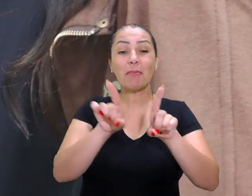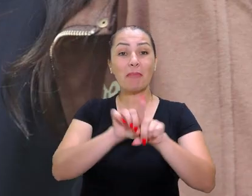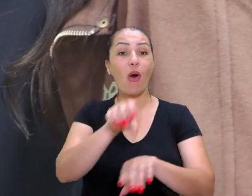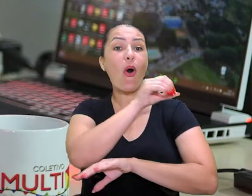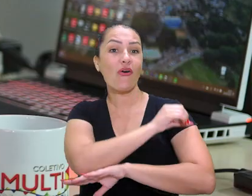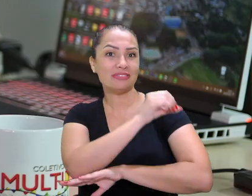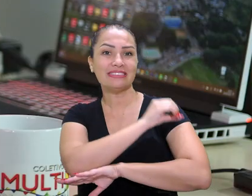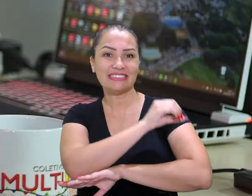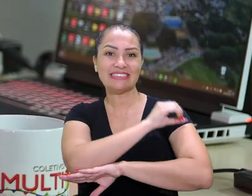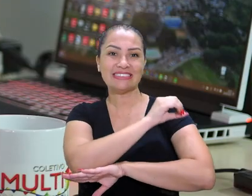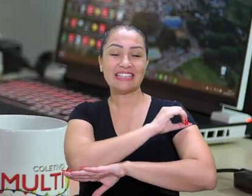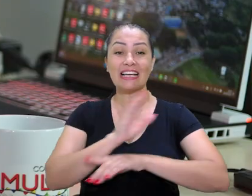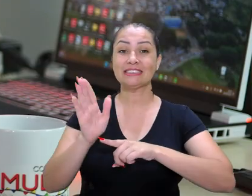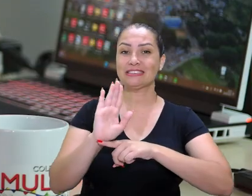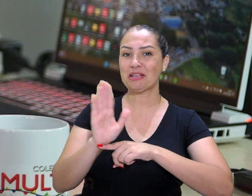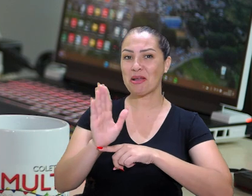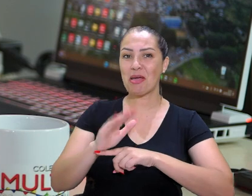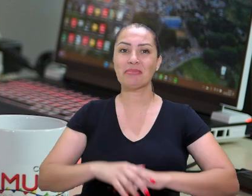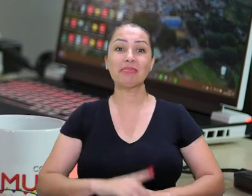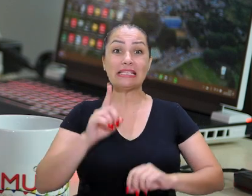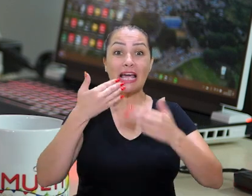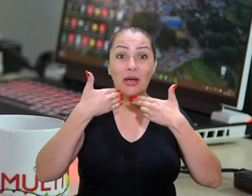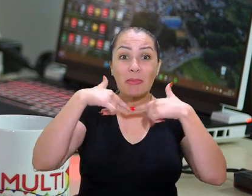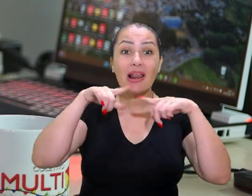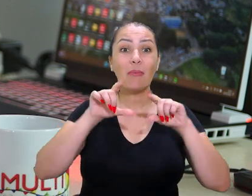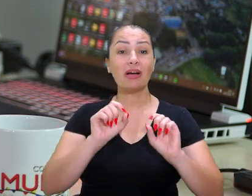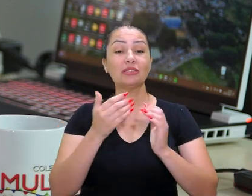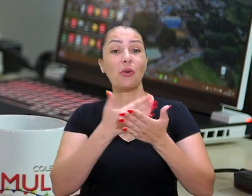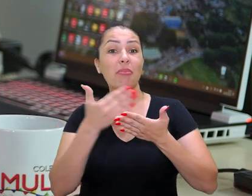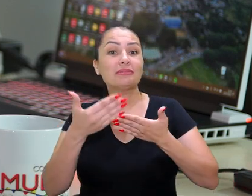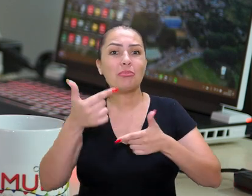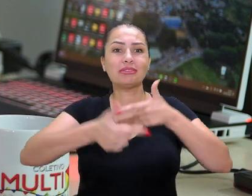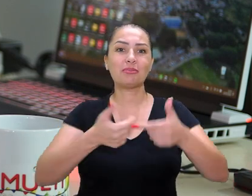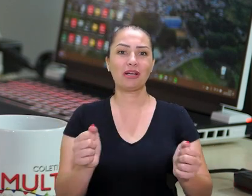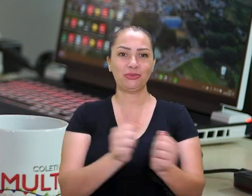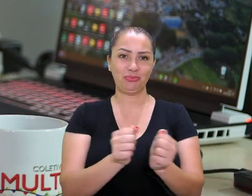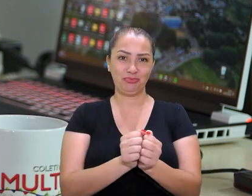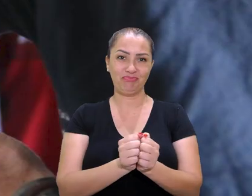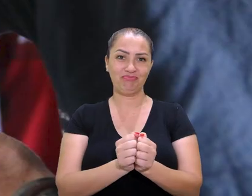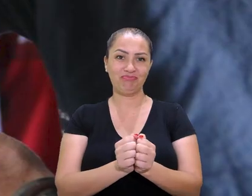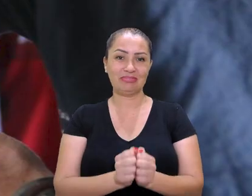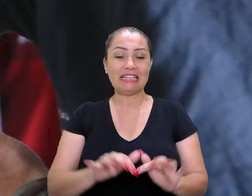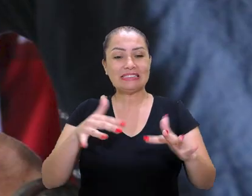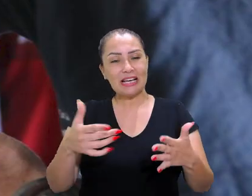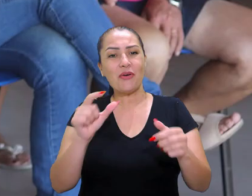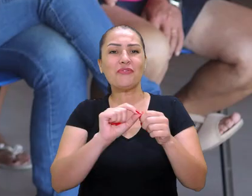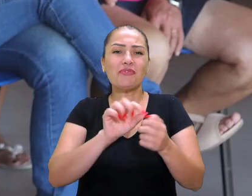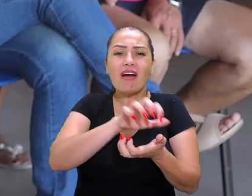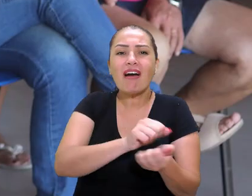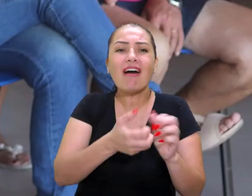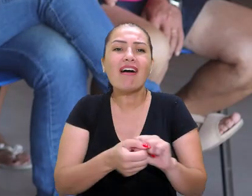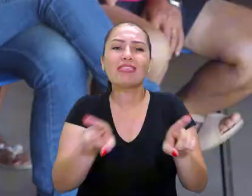foi uma linguagem que nós começamos a trabalhar, né, principalmente tu, Alisson. Oficinas de artes plásticas, oficinas de teatro para